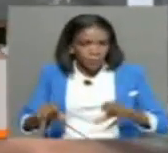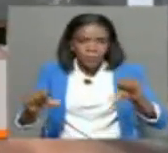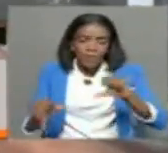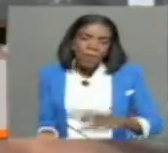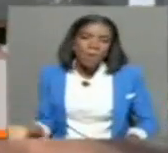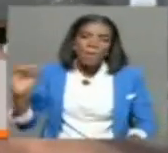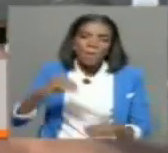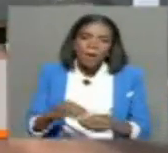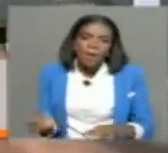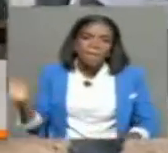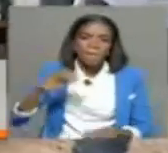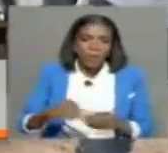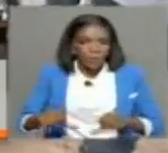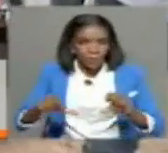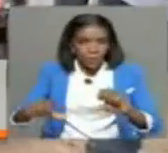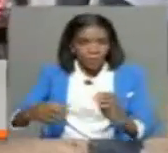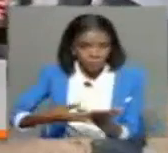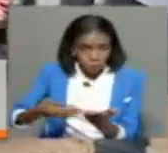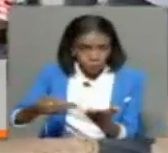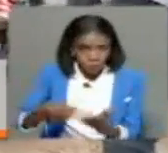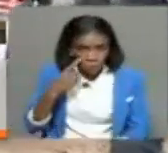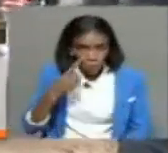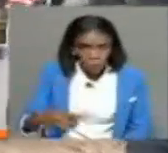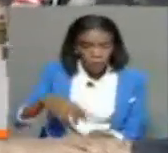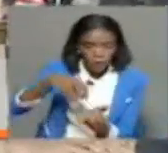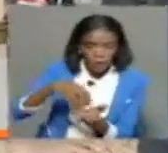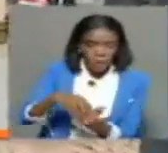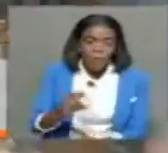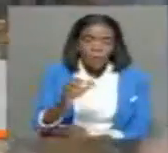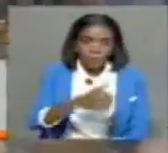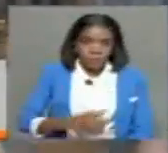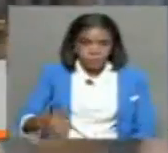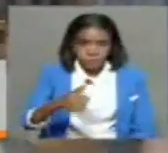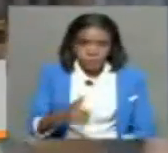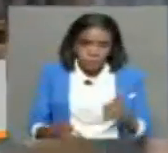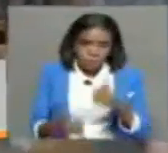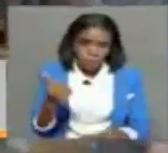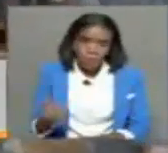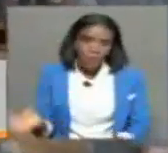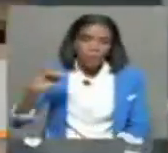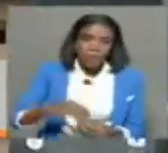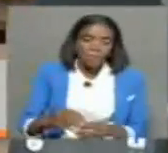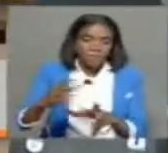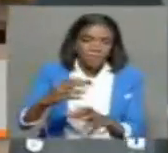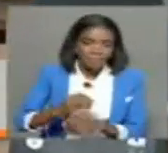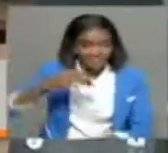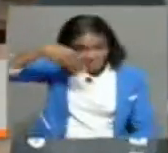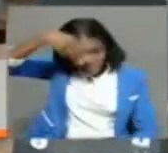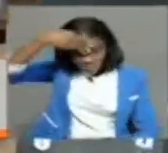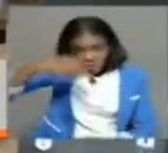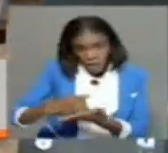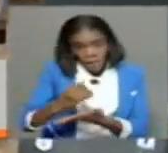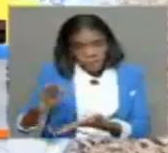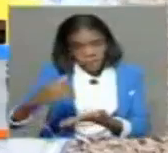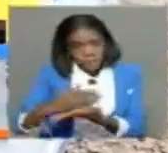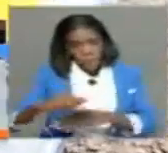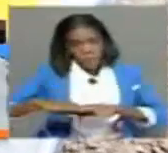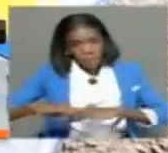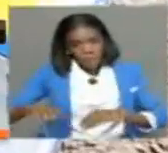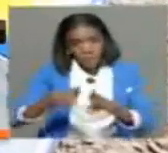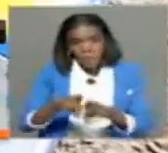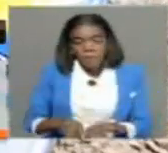prolongue o máximo possível. Município do Pangualuquém, no Bengo, ganha kit de manutenção de estradas no âmbito do PIME e